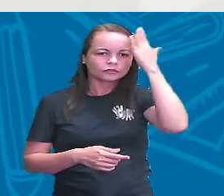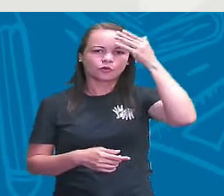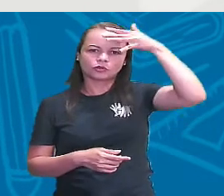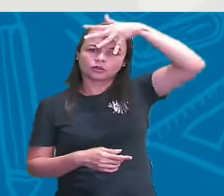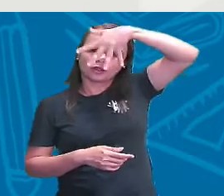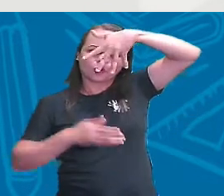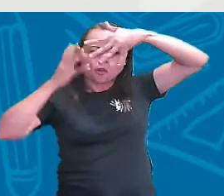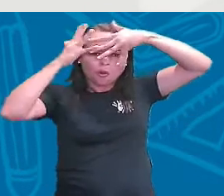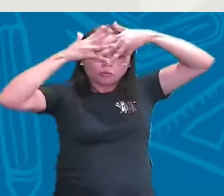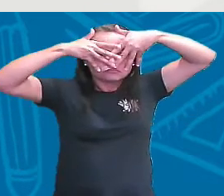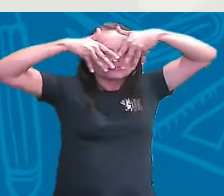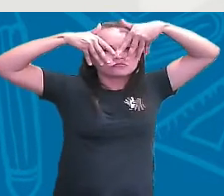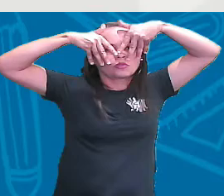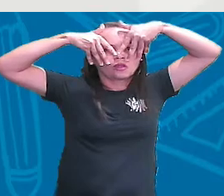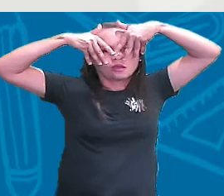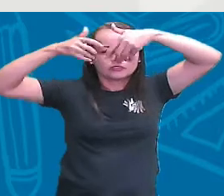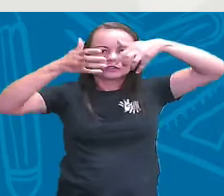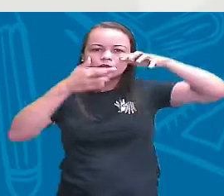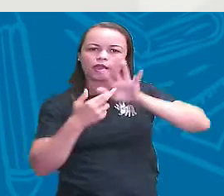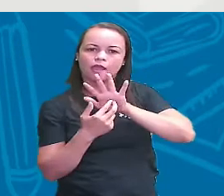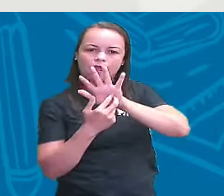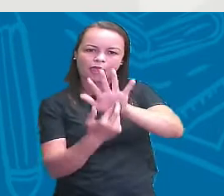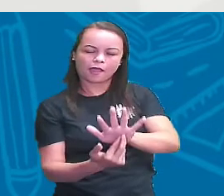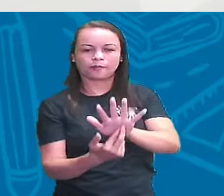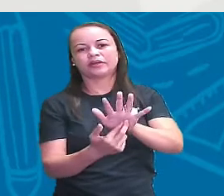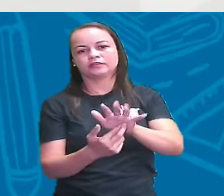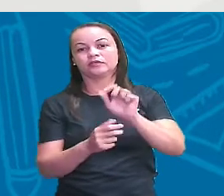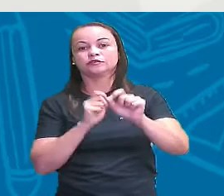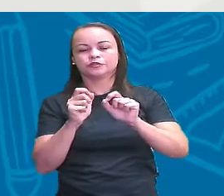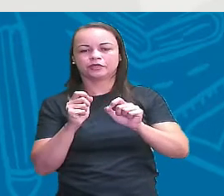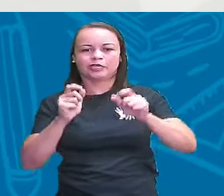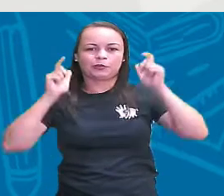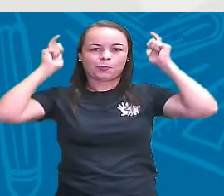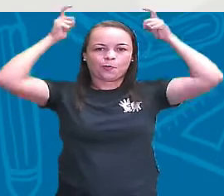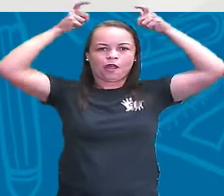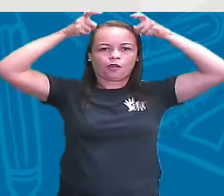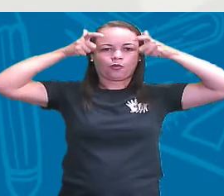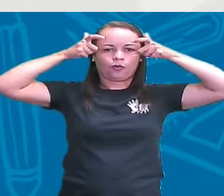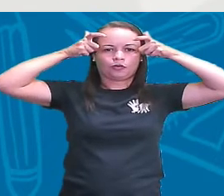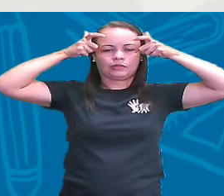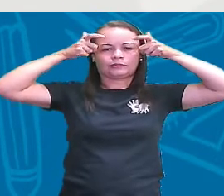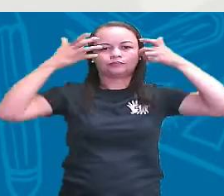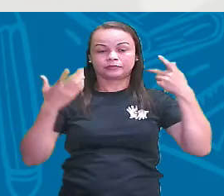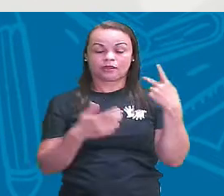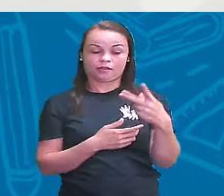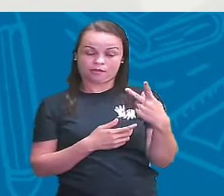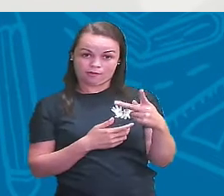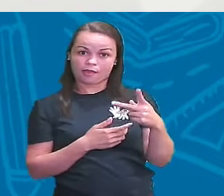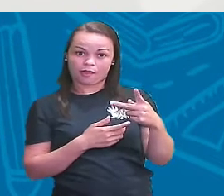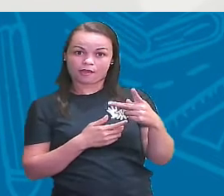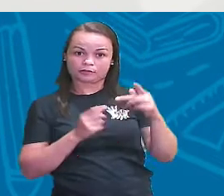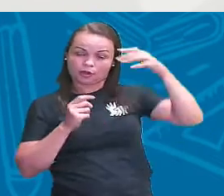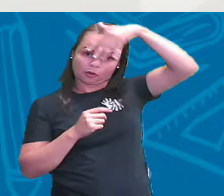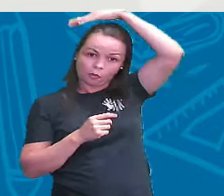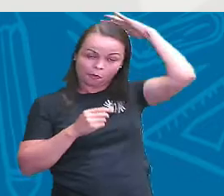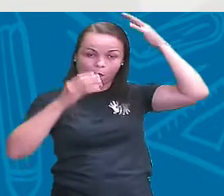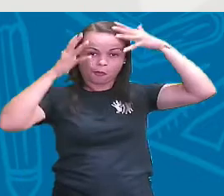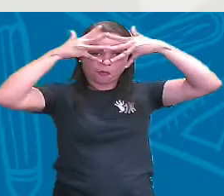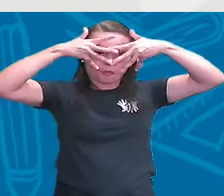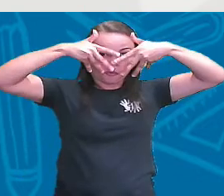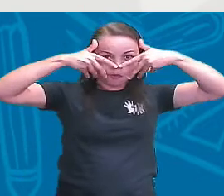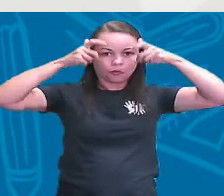deles, né? E aí aquilo ali era a representação de uma coroa, tá? E essa coroa aí foi passada